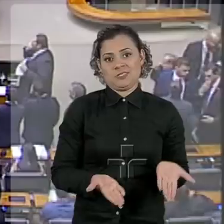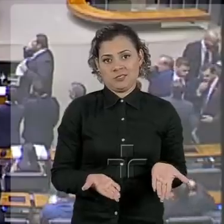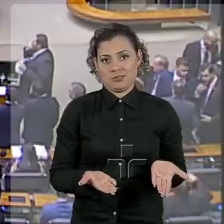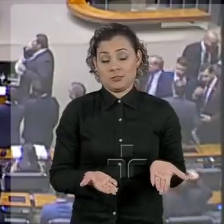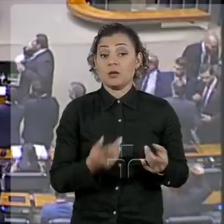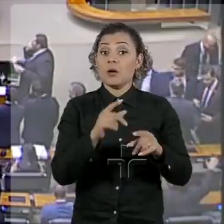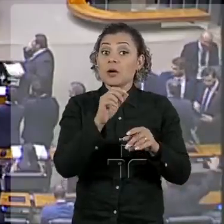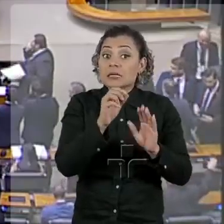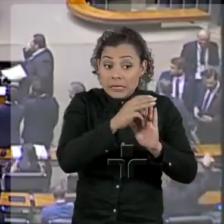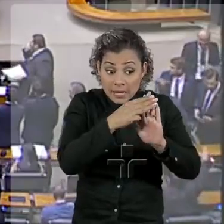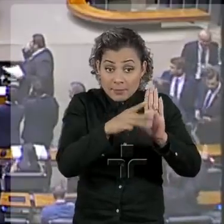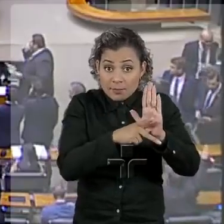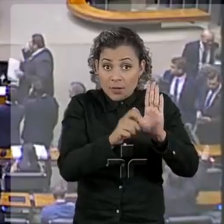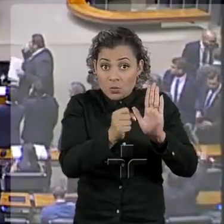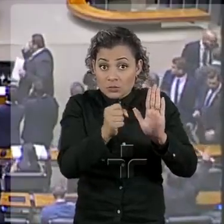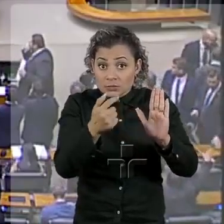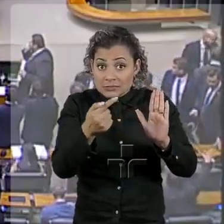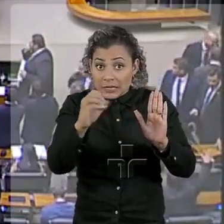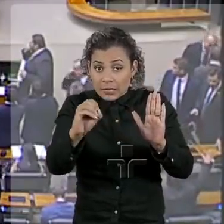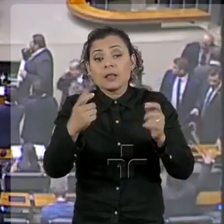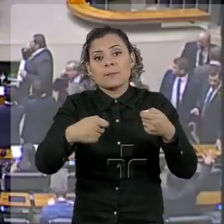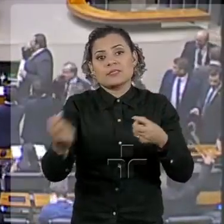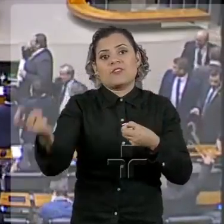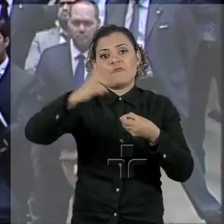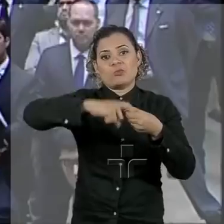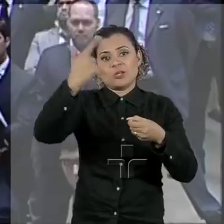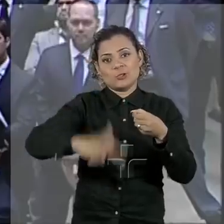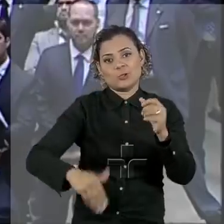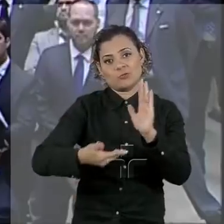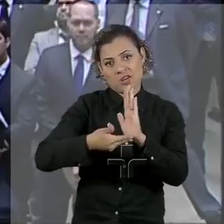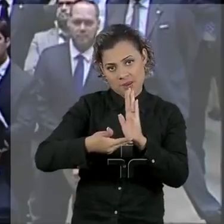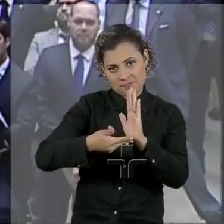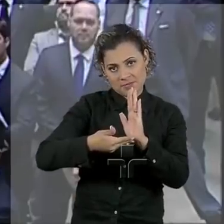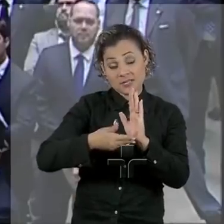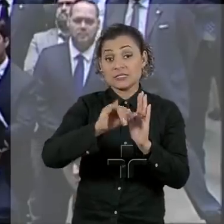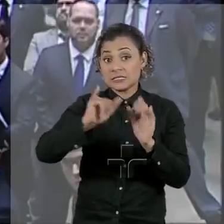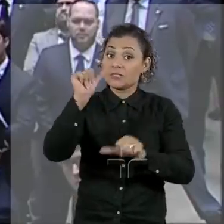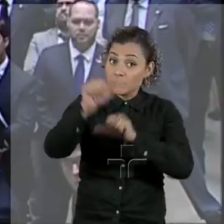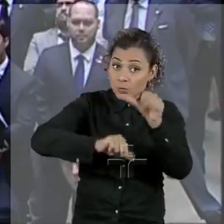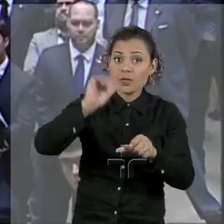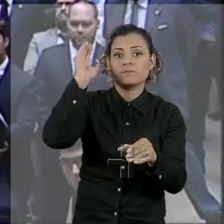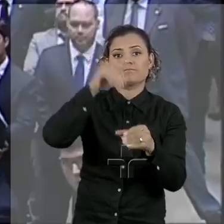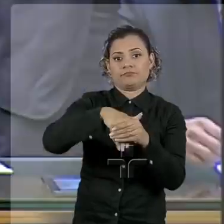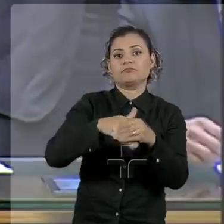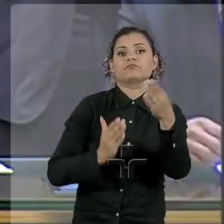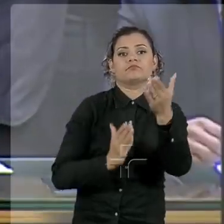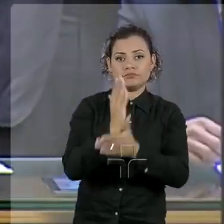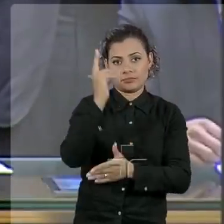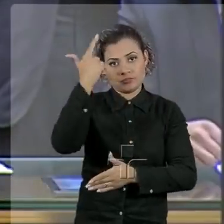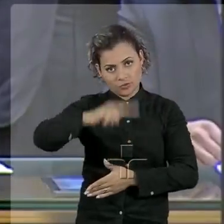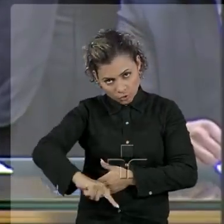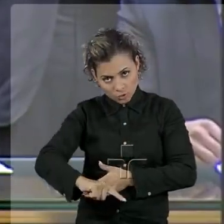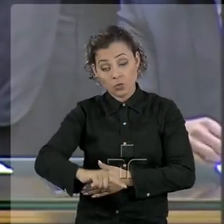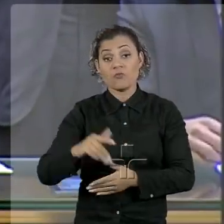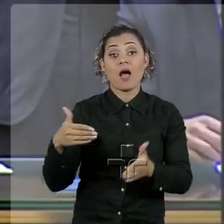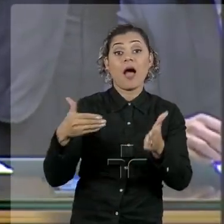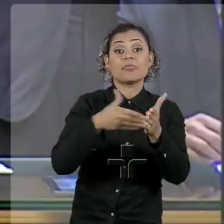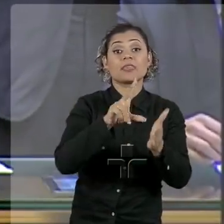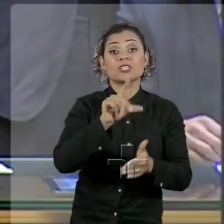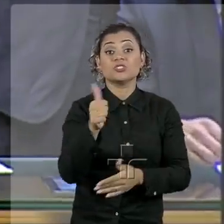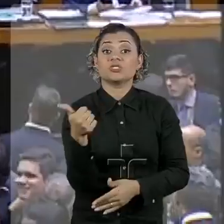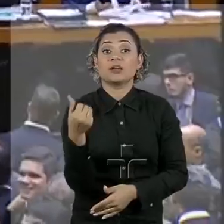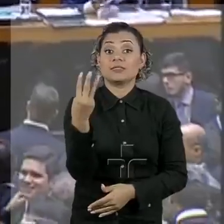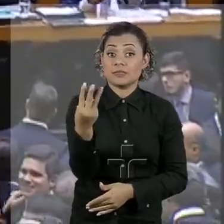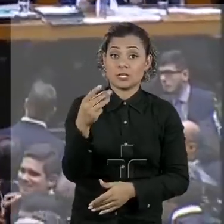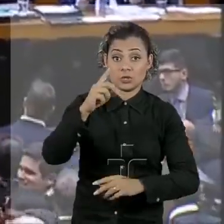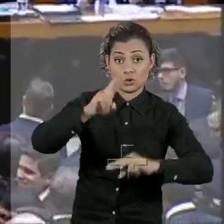MP 870 precisa voltar ao plenário da Câmara para que a mudança seja aprovada ou rejeitada até o próximo dia 3 de